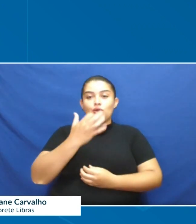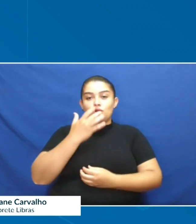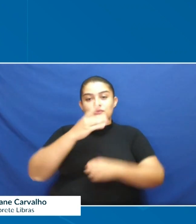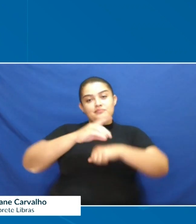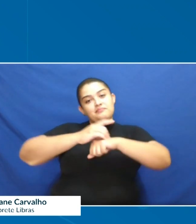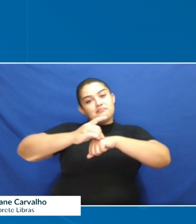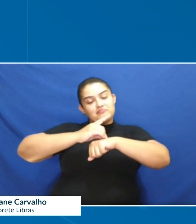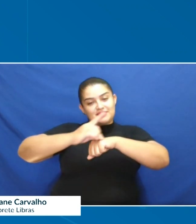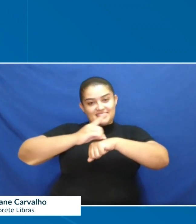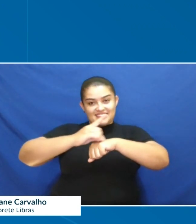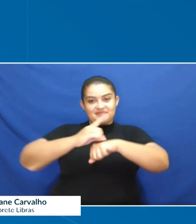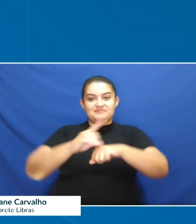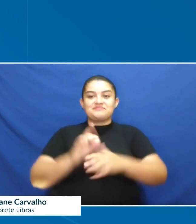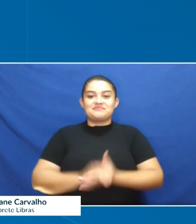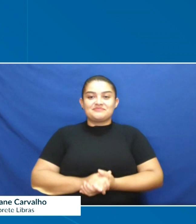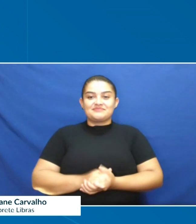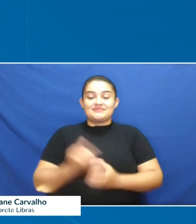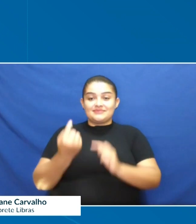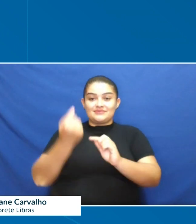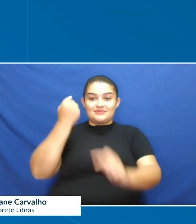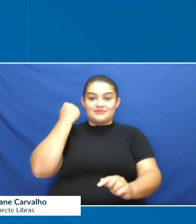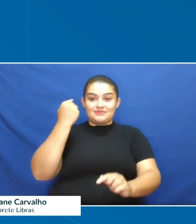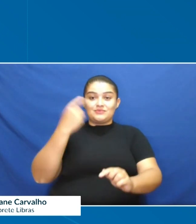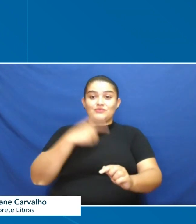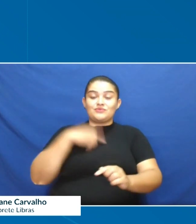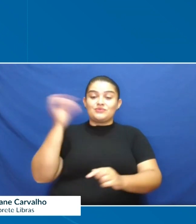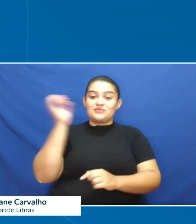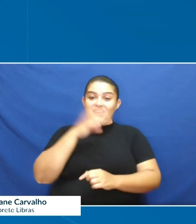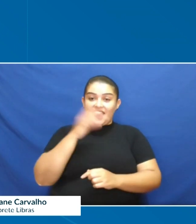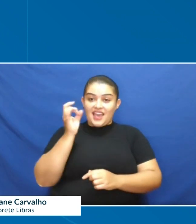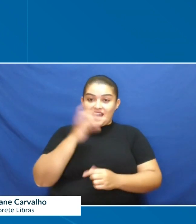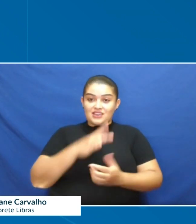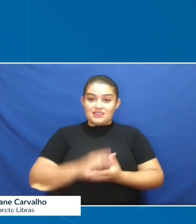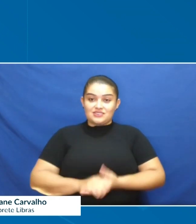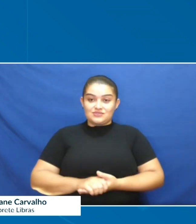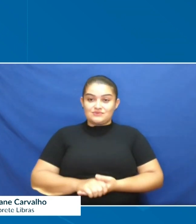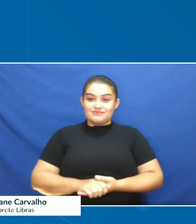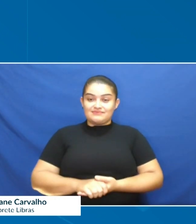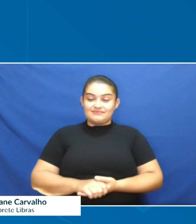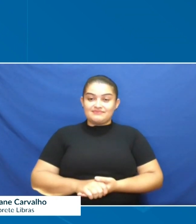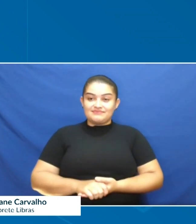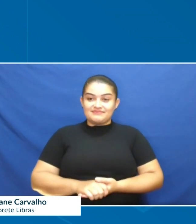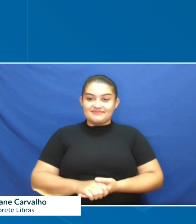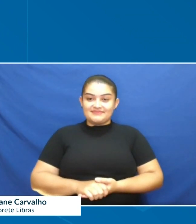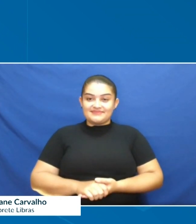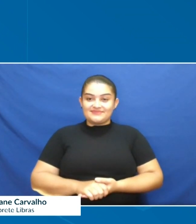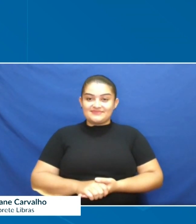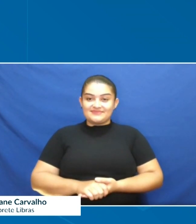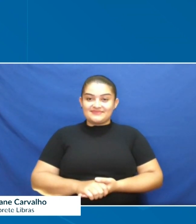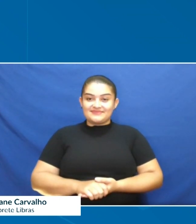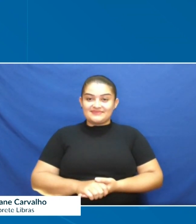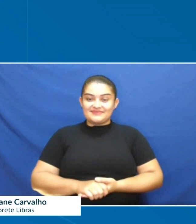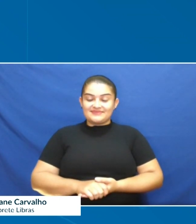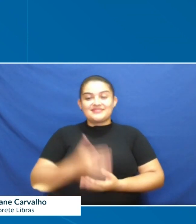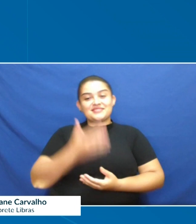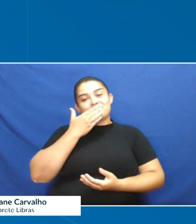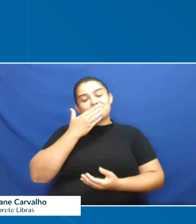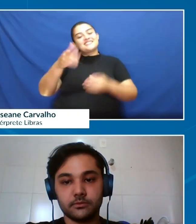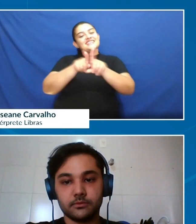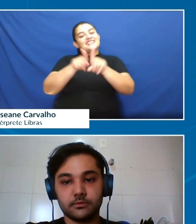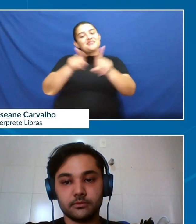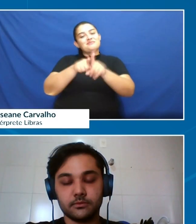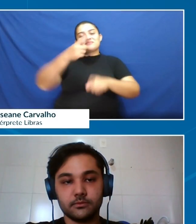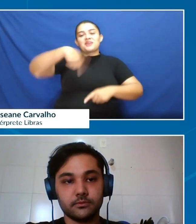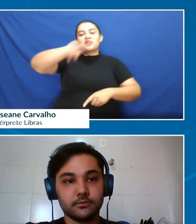camiseta na cor preta e atrás dela nós temos um fundo na cor azul. Vou pedir para que os nossos